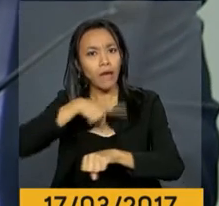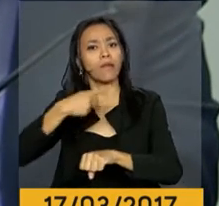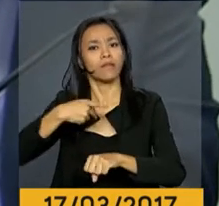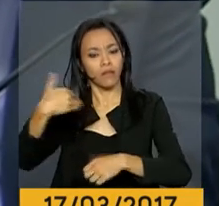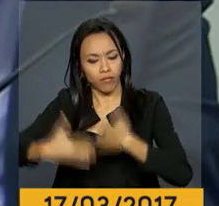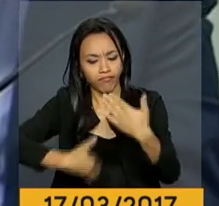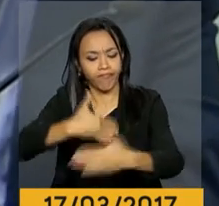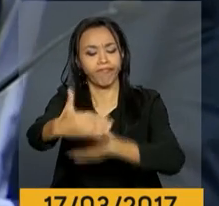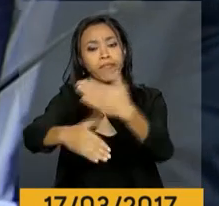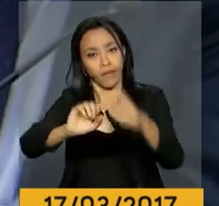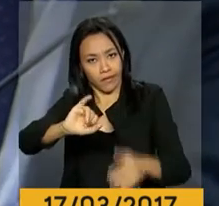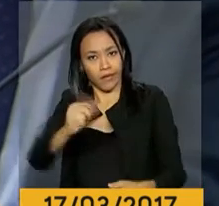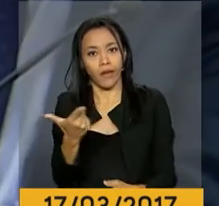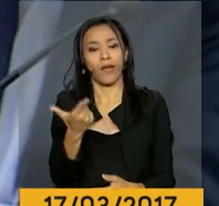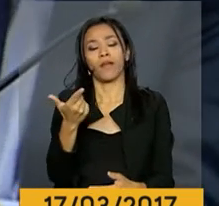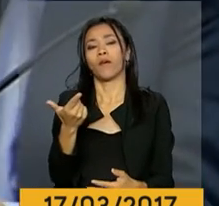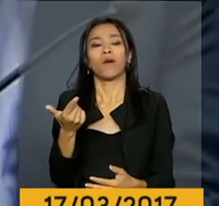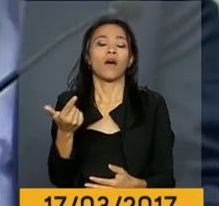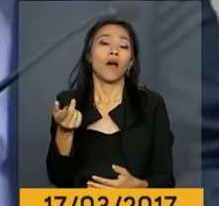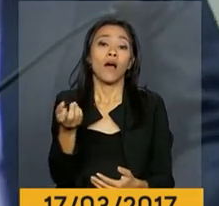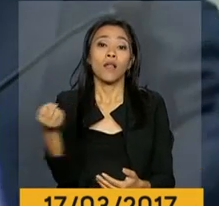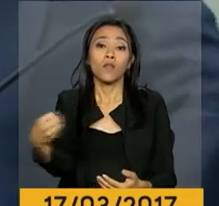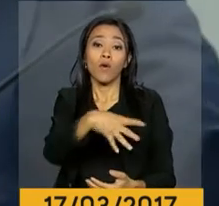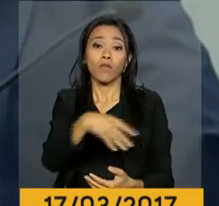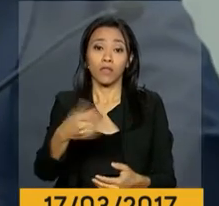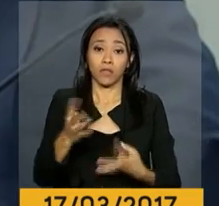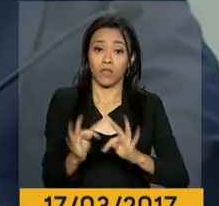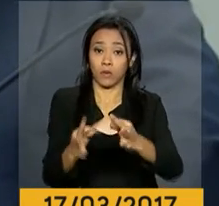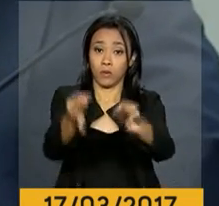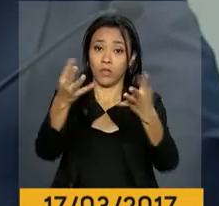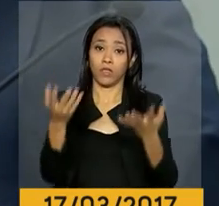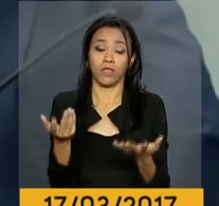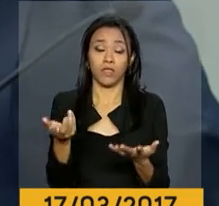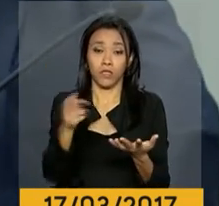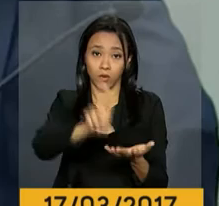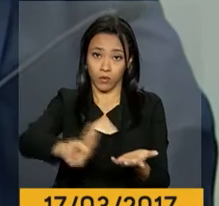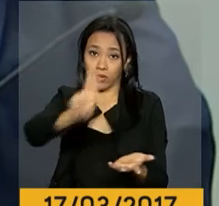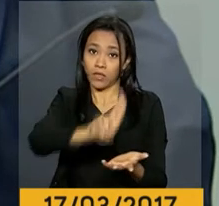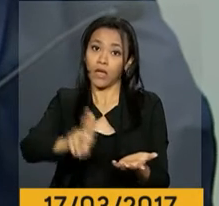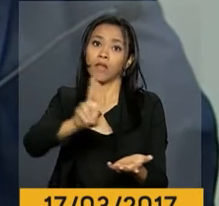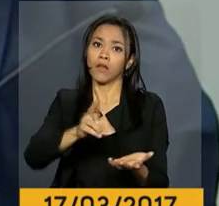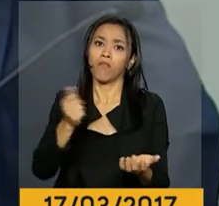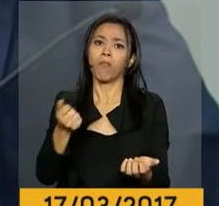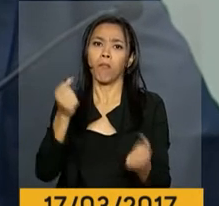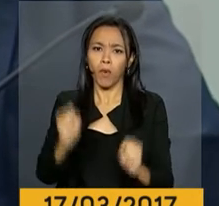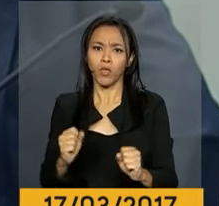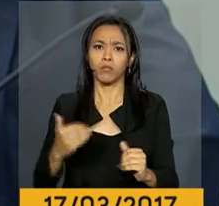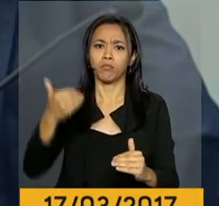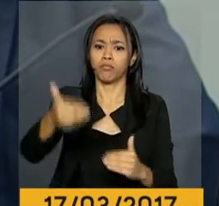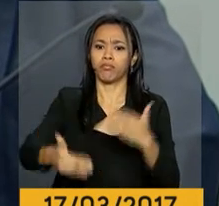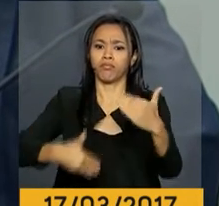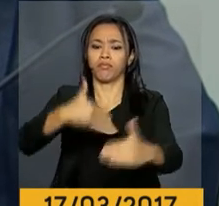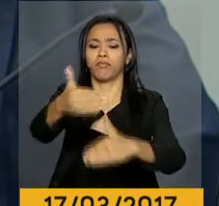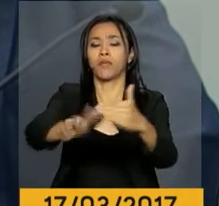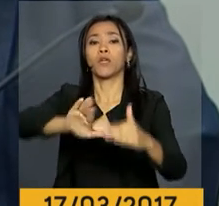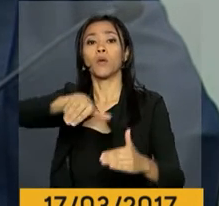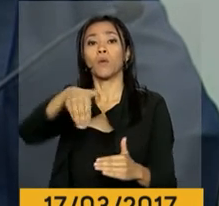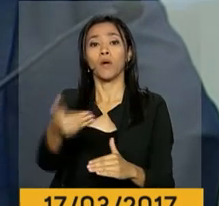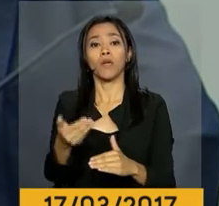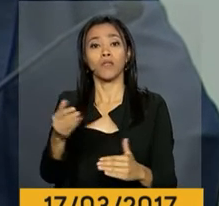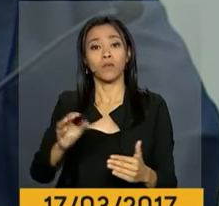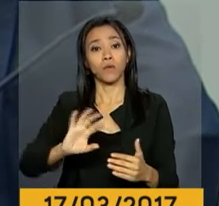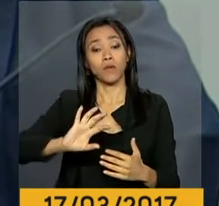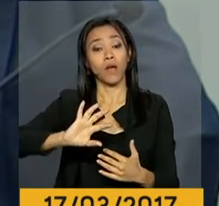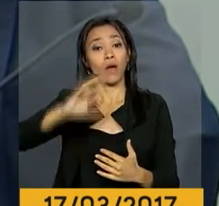que a inovação tecnológica também pode avançar na medida em que há credibilidade e confiança